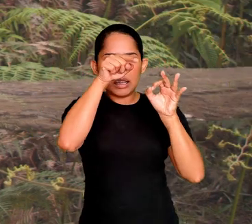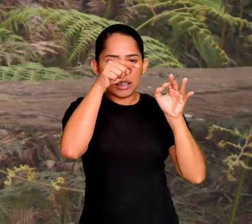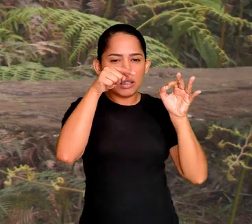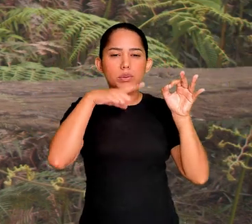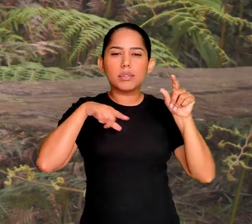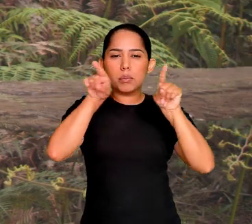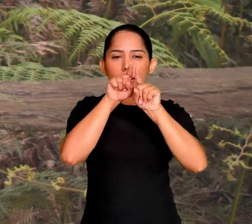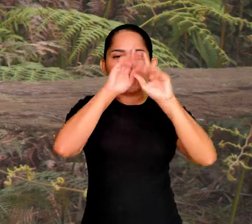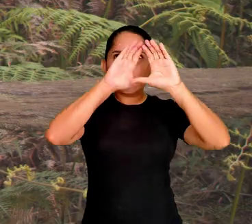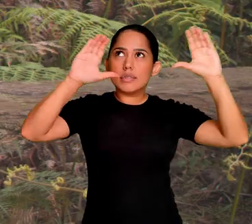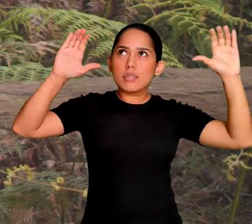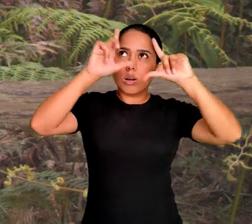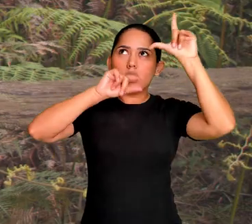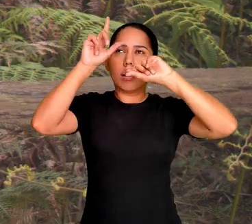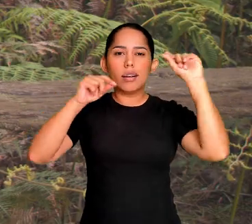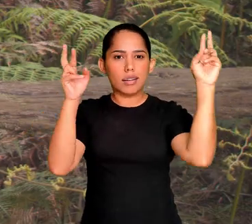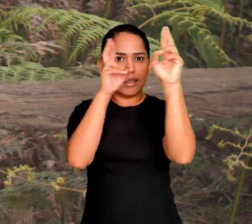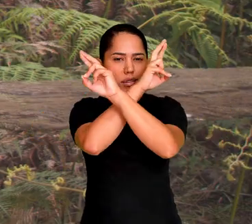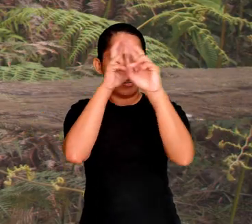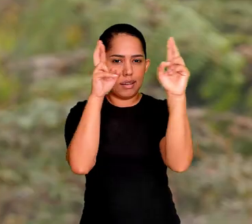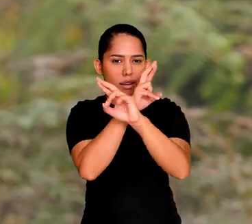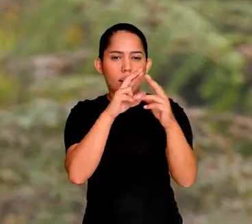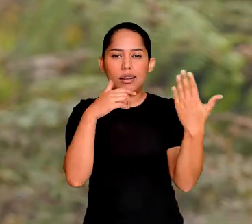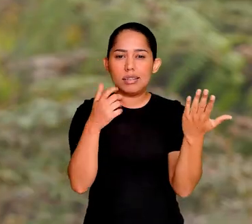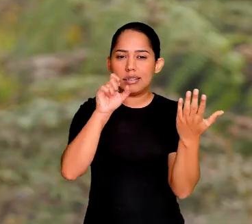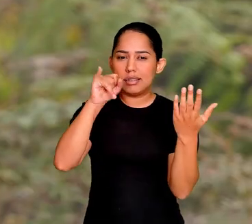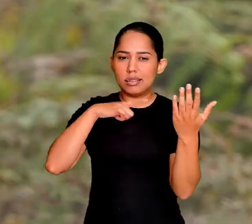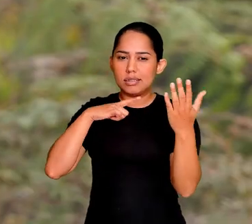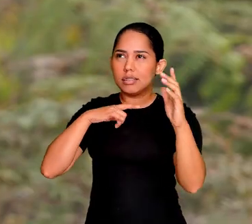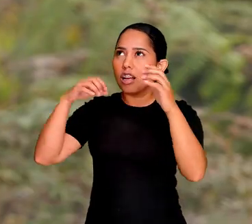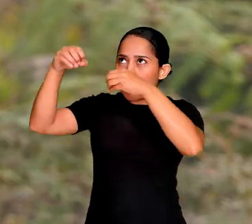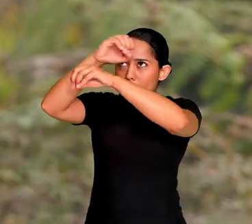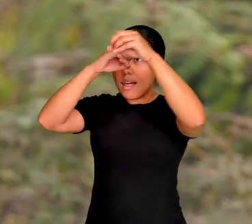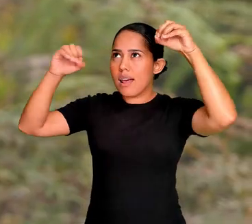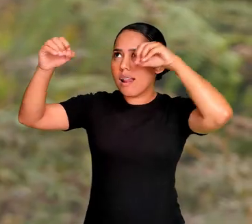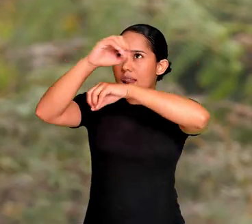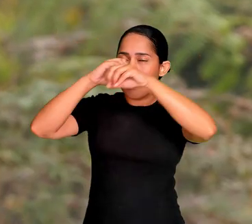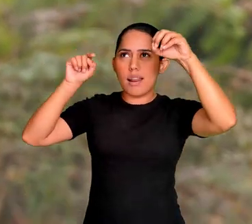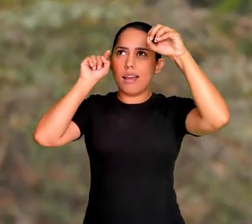que isso tem com a paisagem celeste, com as estrelas. Quando a gente tem os astros